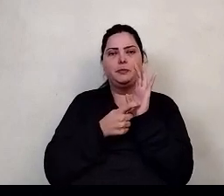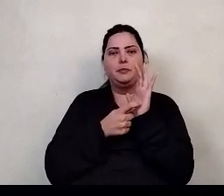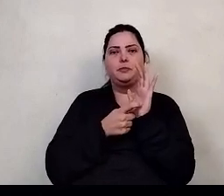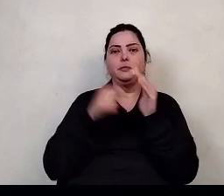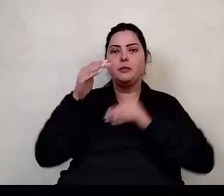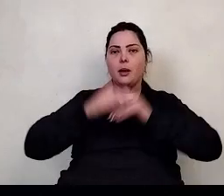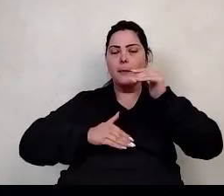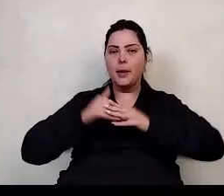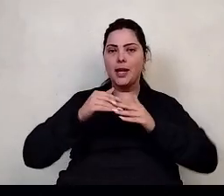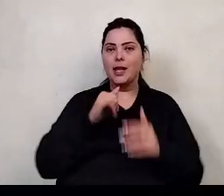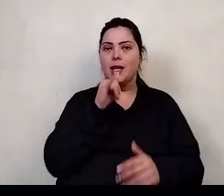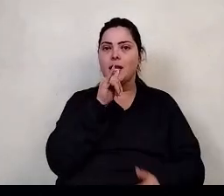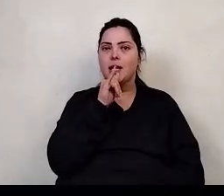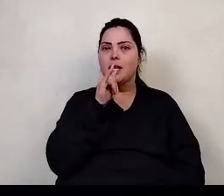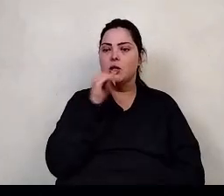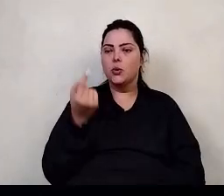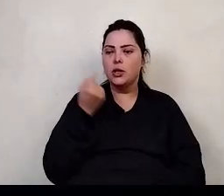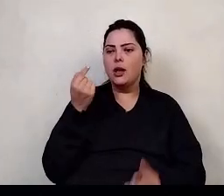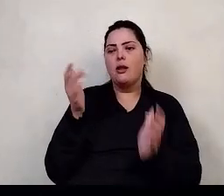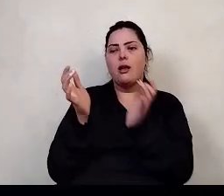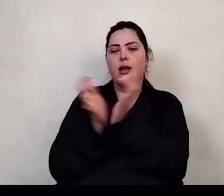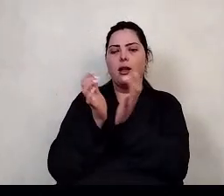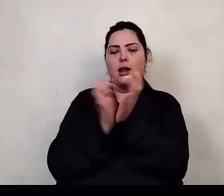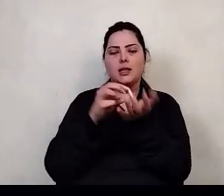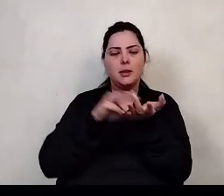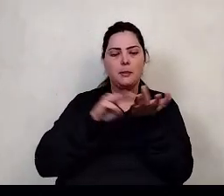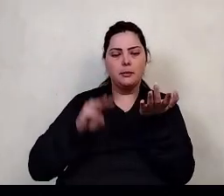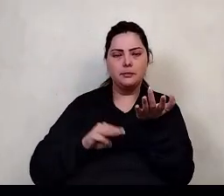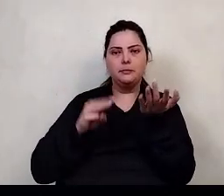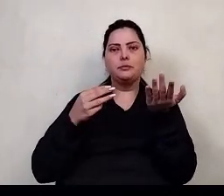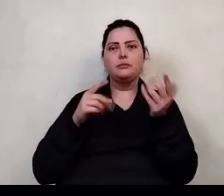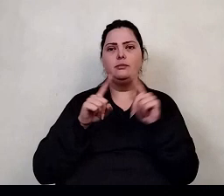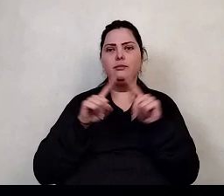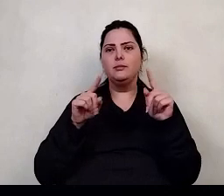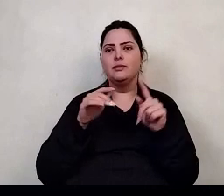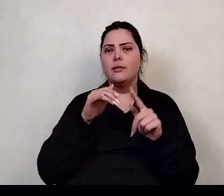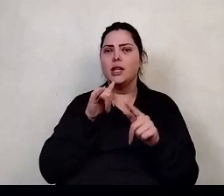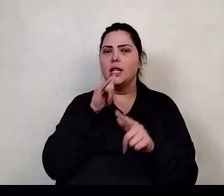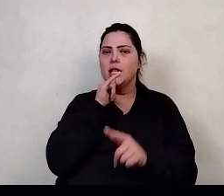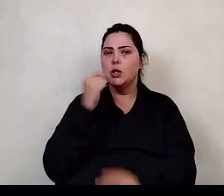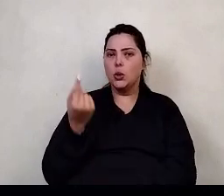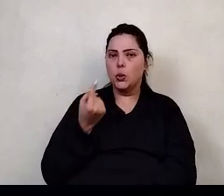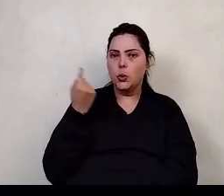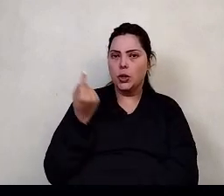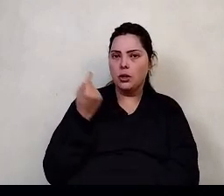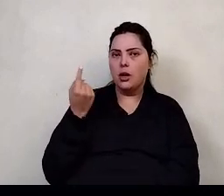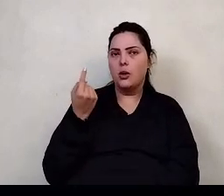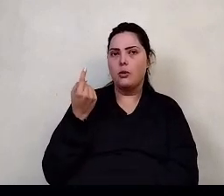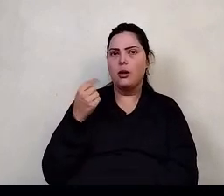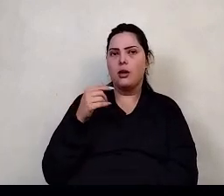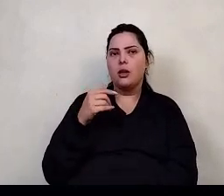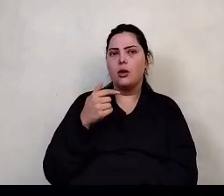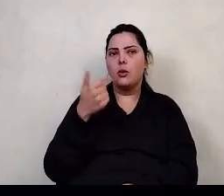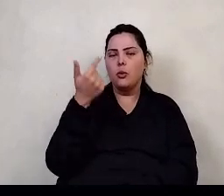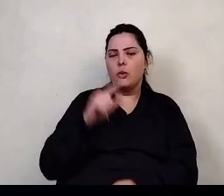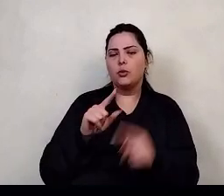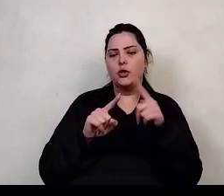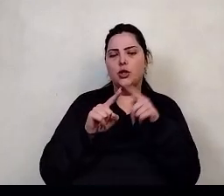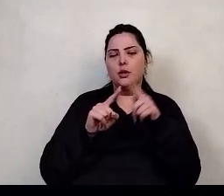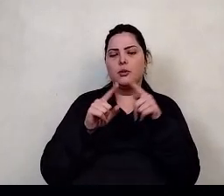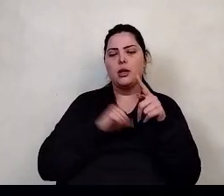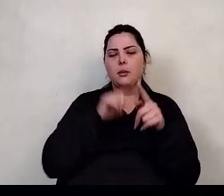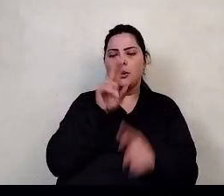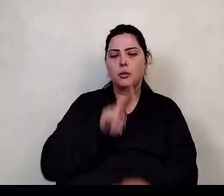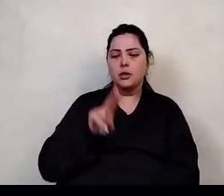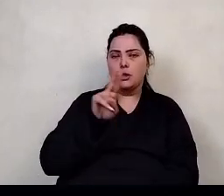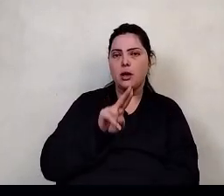gente foca em classes e métodos. Só que o teste unitário são apenas mais um dos tipos de testes que a gente tem para poder utilizar, certo? E a